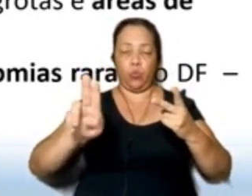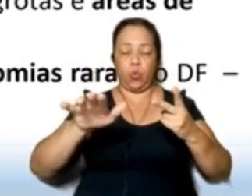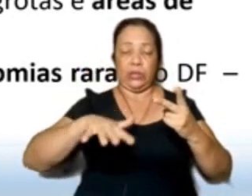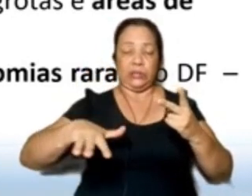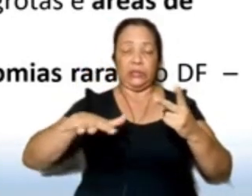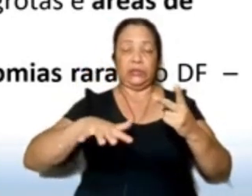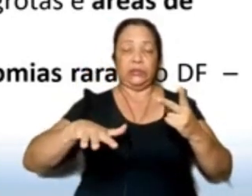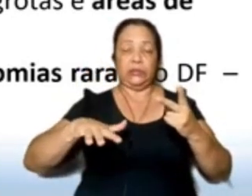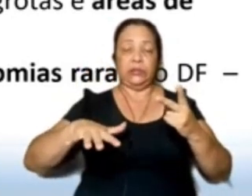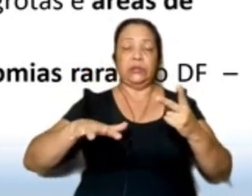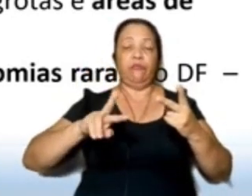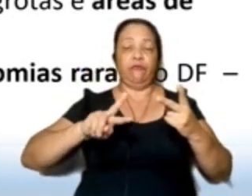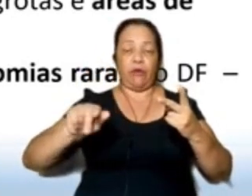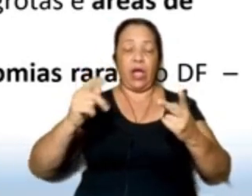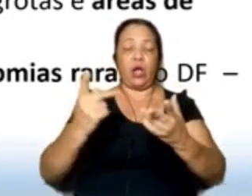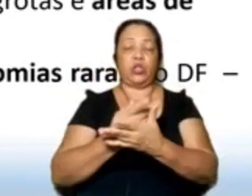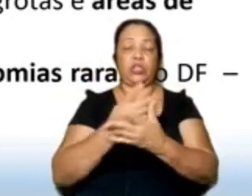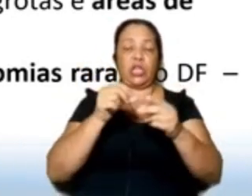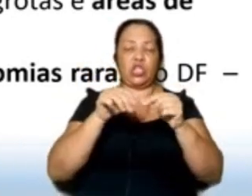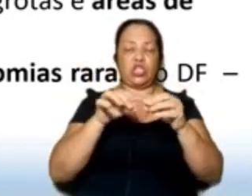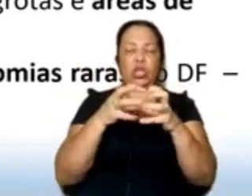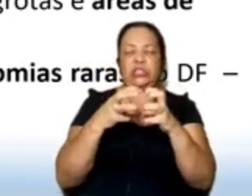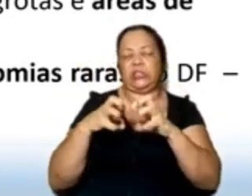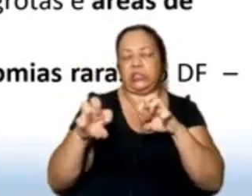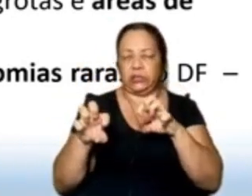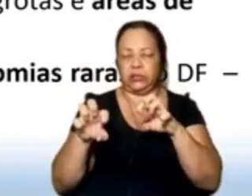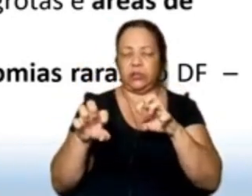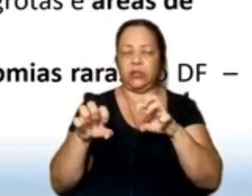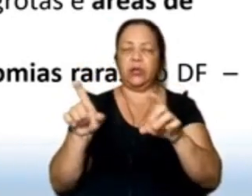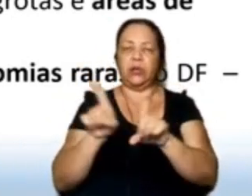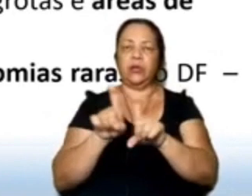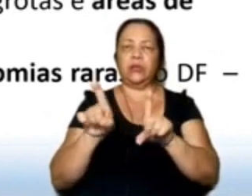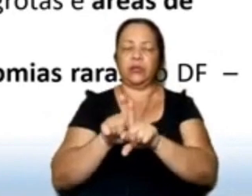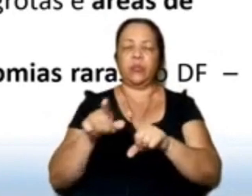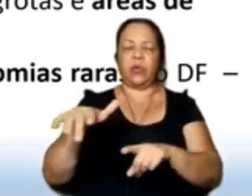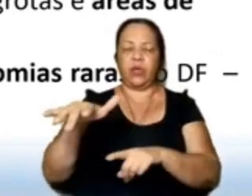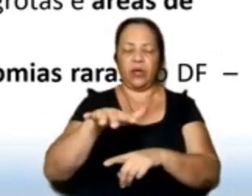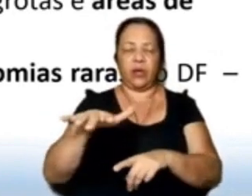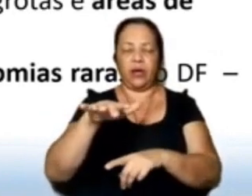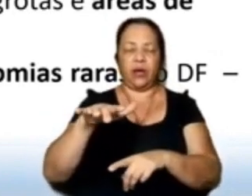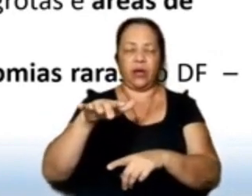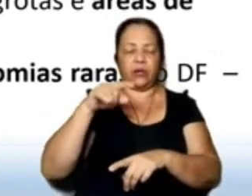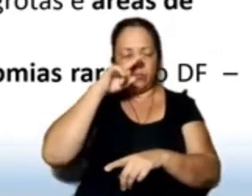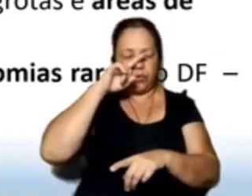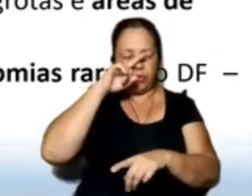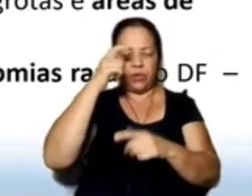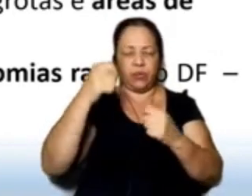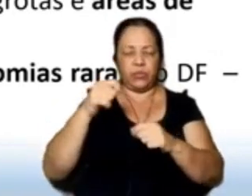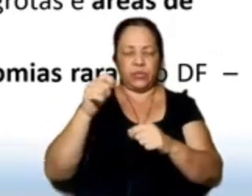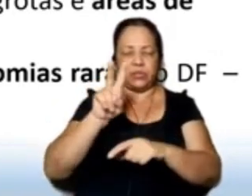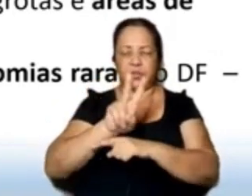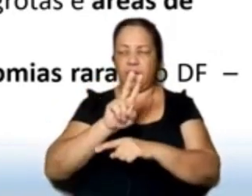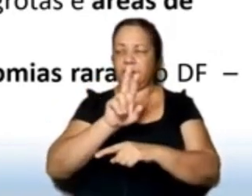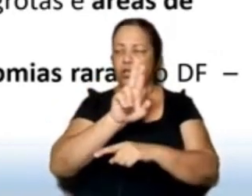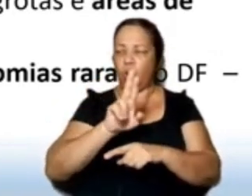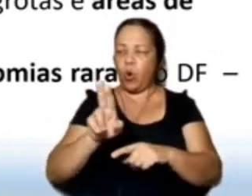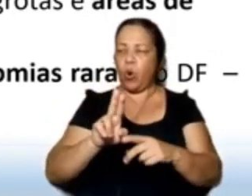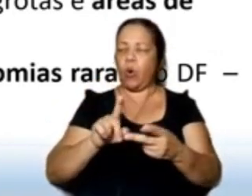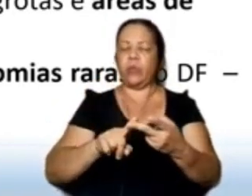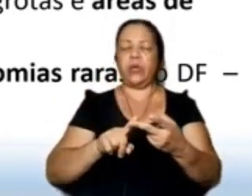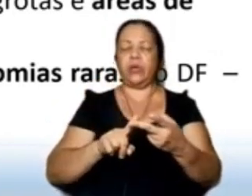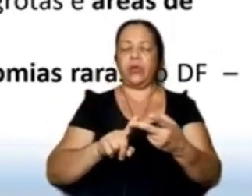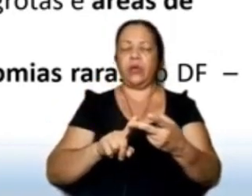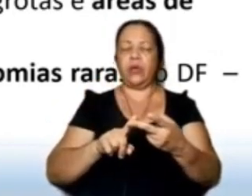processos erosivos. Considera como áreas ambientalmente críticas as bacias do Palha, Jerival, Urubu e Tamanduá.